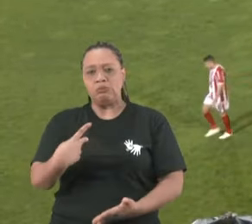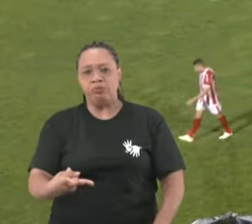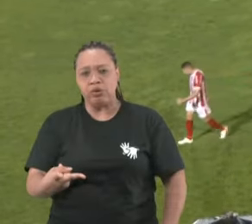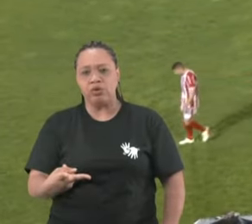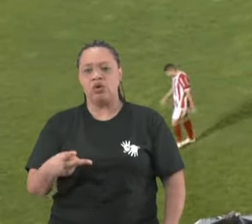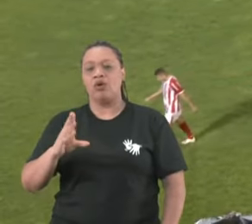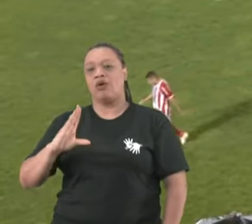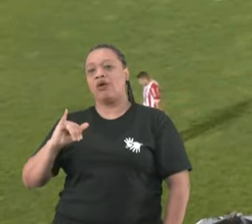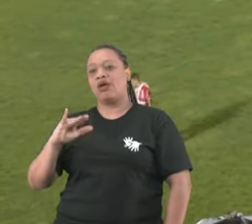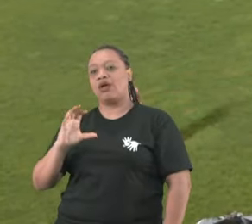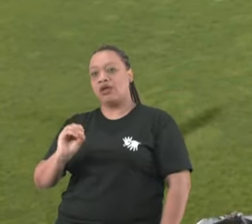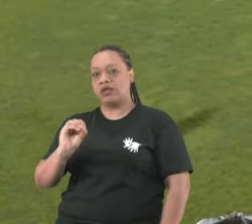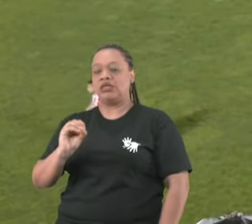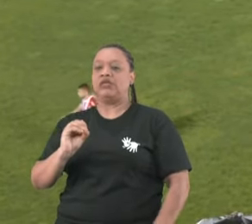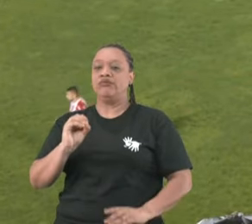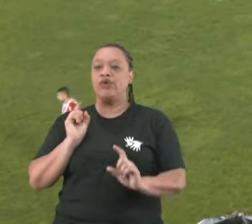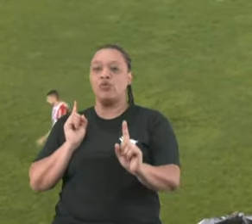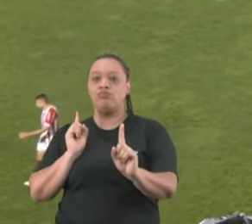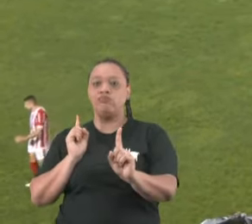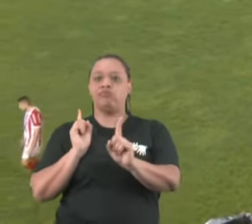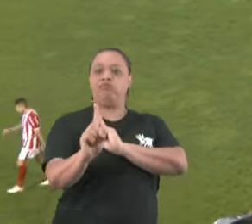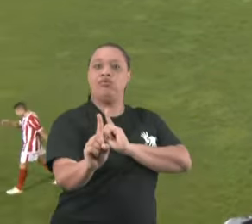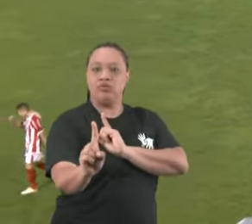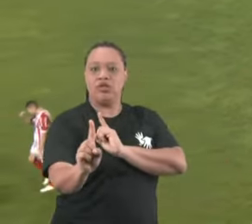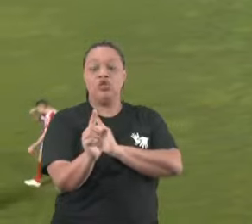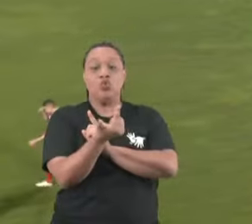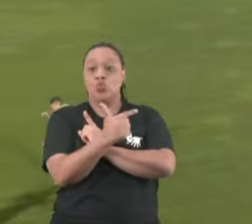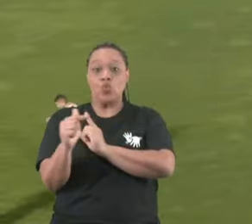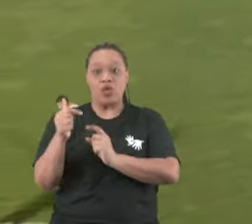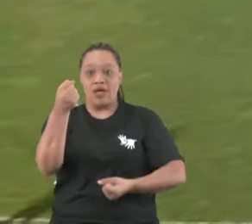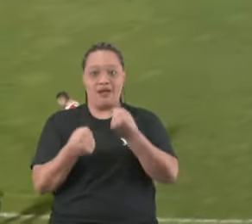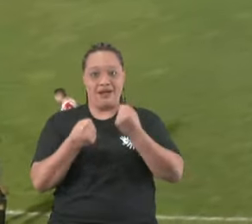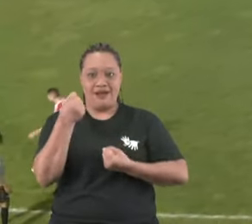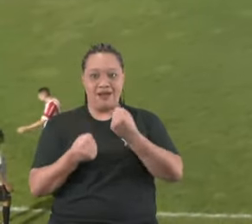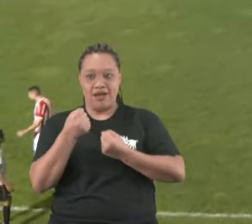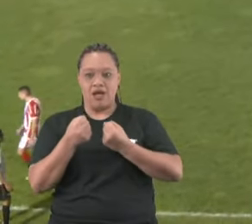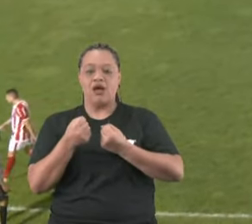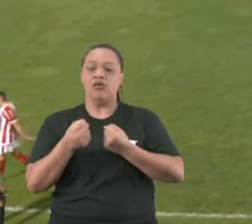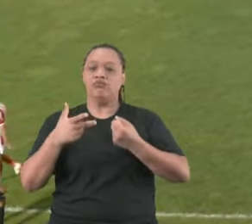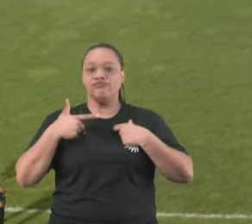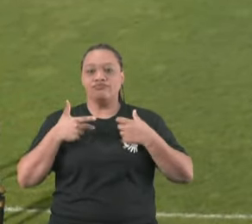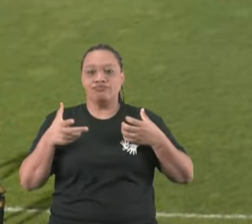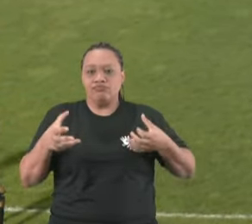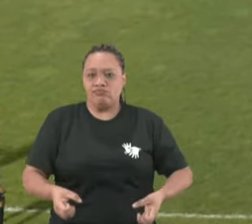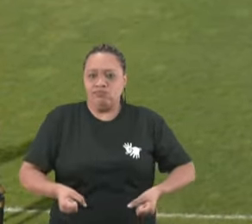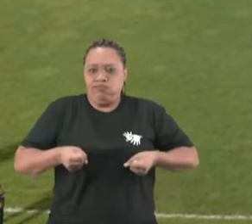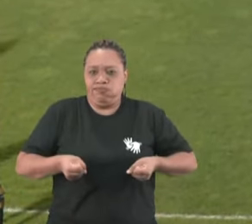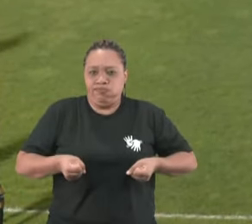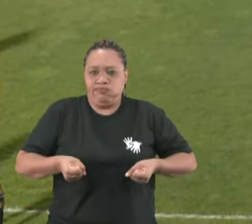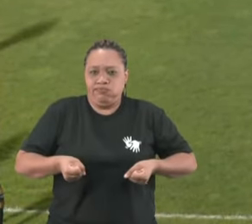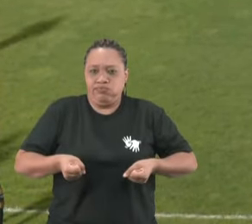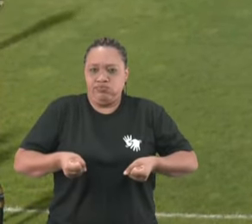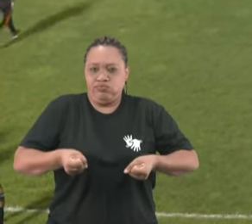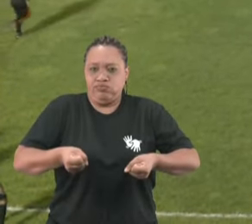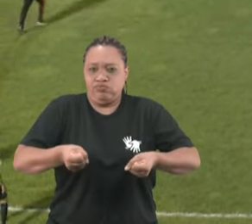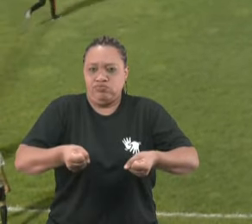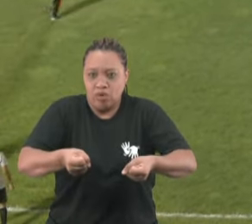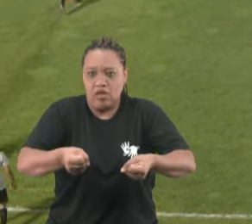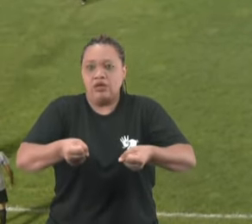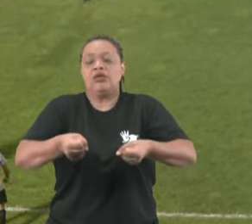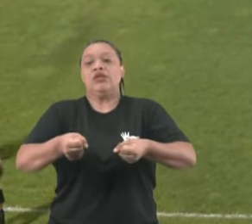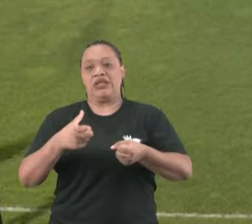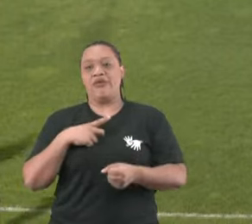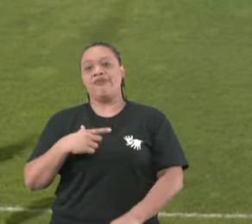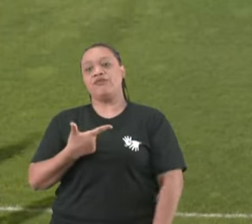PL. É verdade, vai entrar aí, não tem carro maca, mas vai entrar a maca, já está entrando, né? 29, daqui a pouquinho,